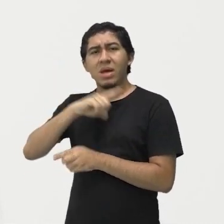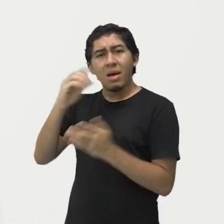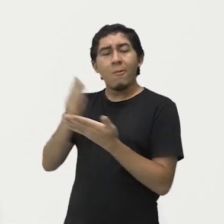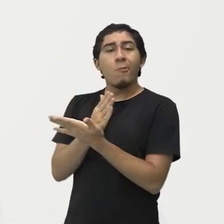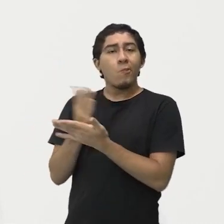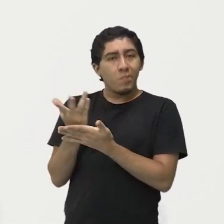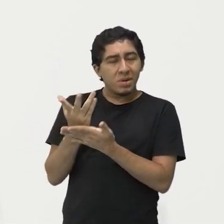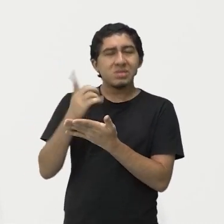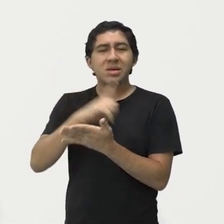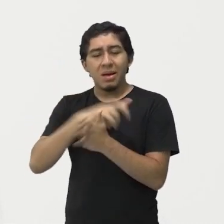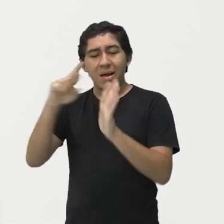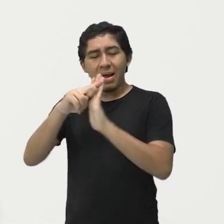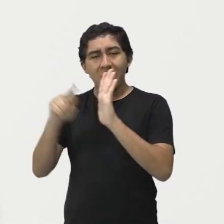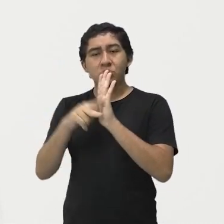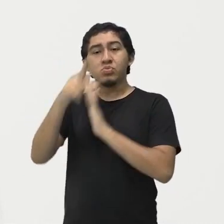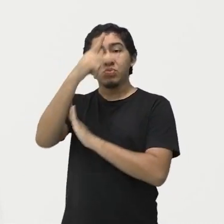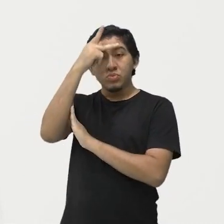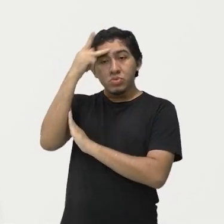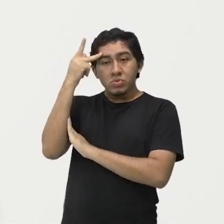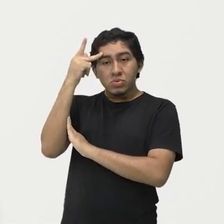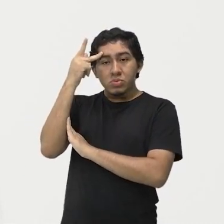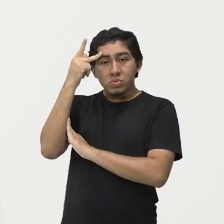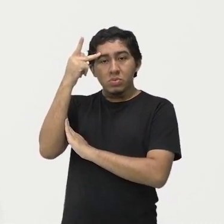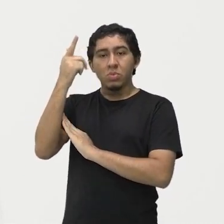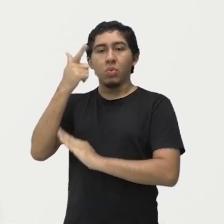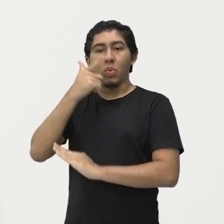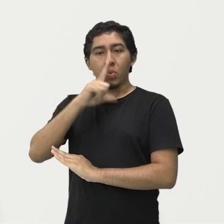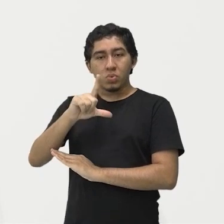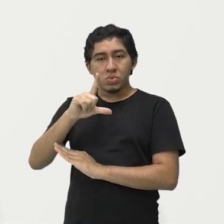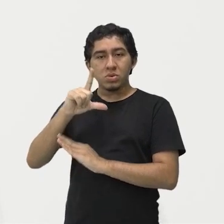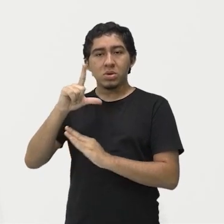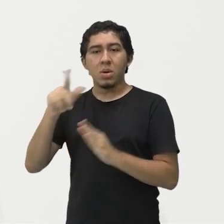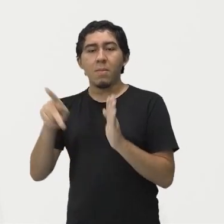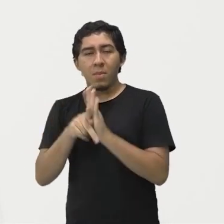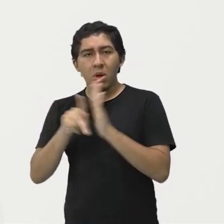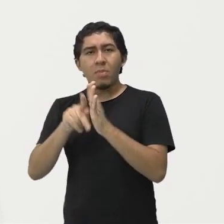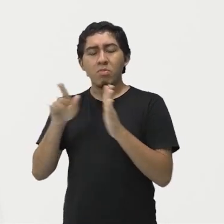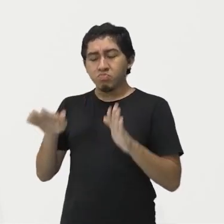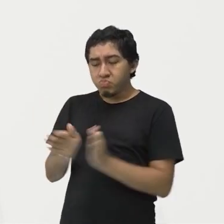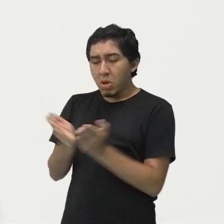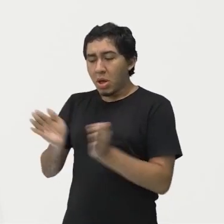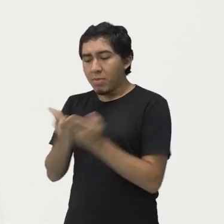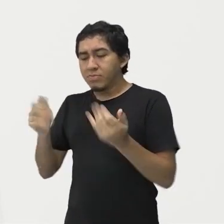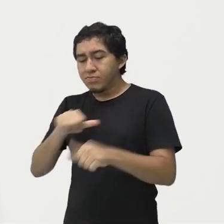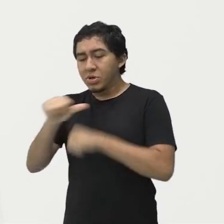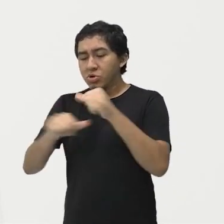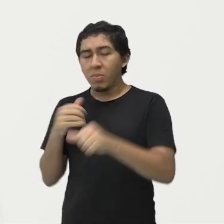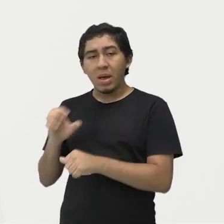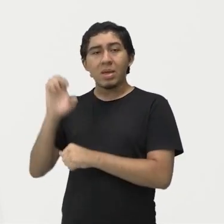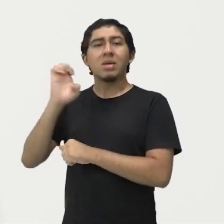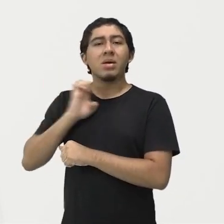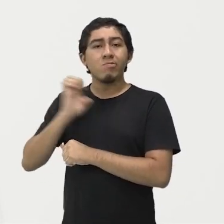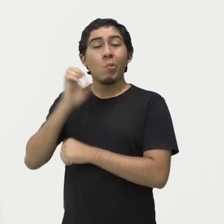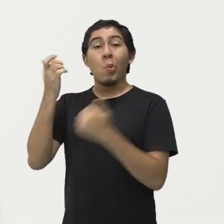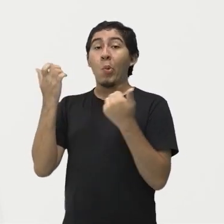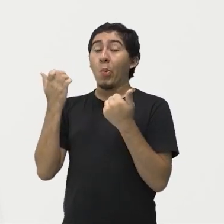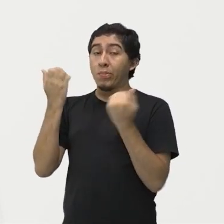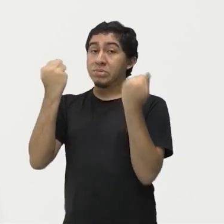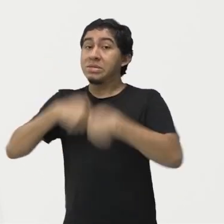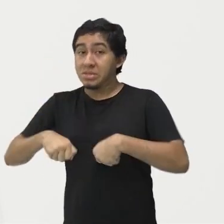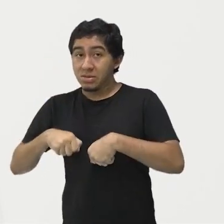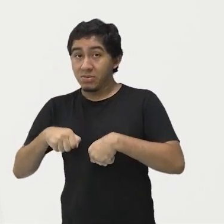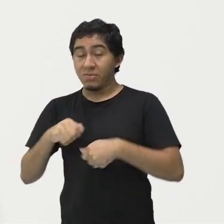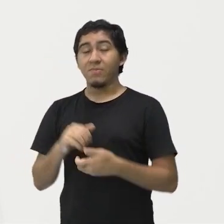socialmente, deixar de ser um pobre para se tornar alguém que pertencesse ali à aristocracia, isso ainda era